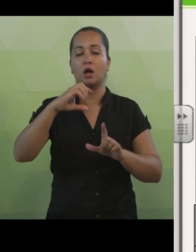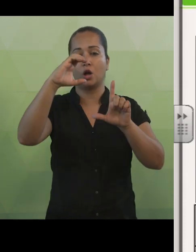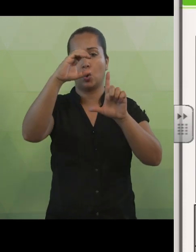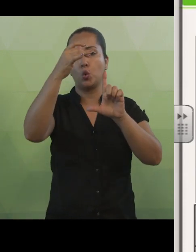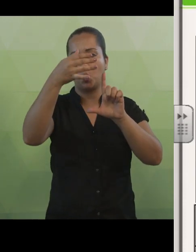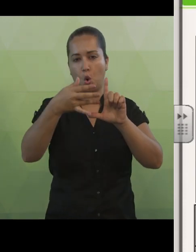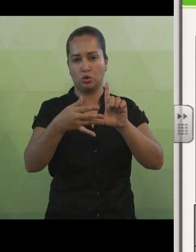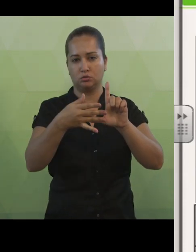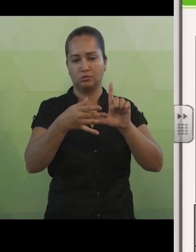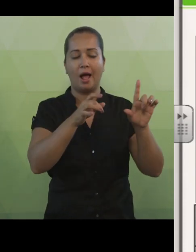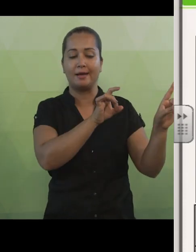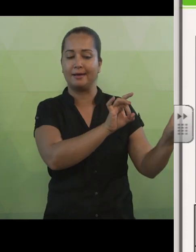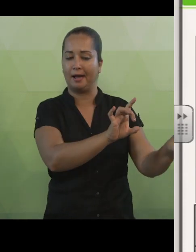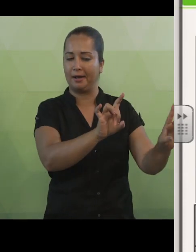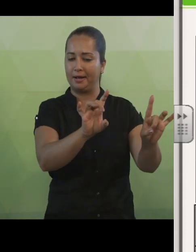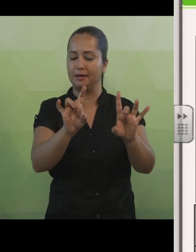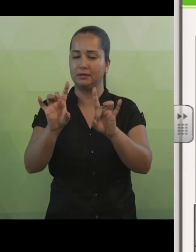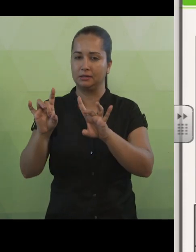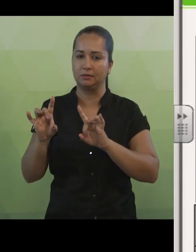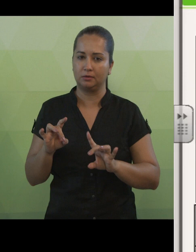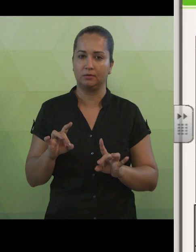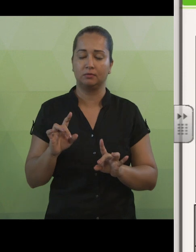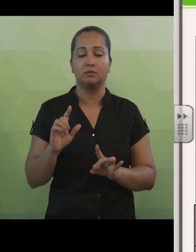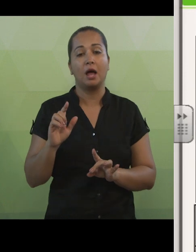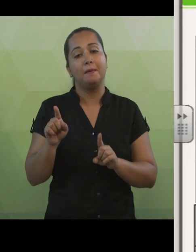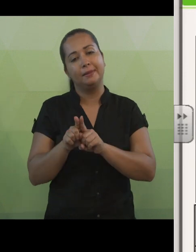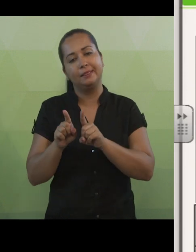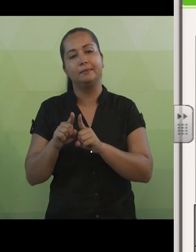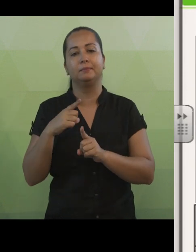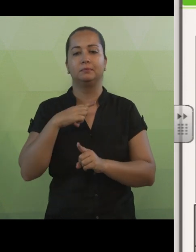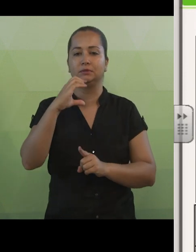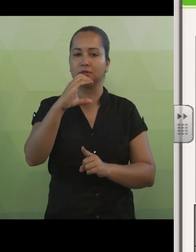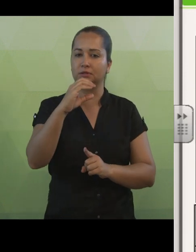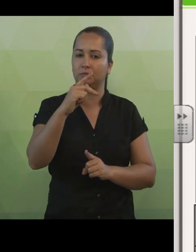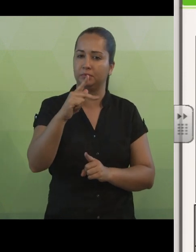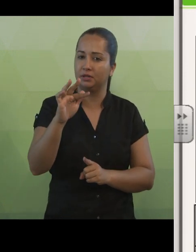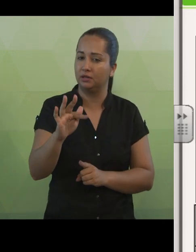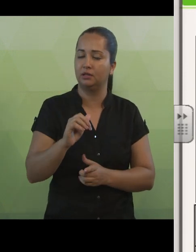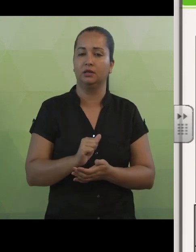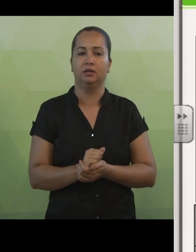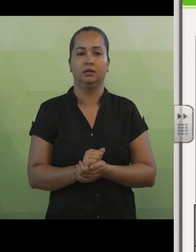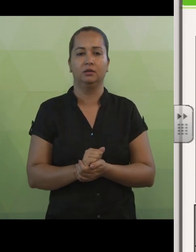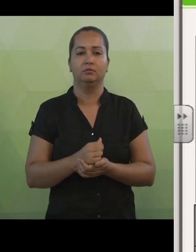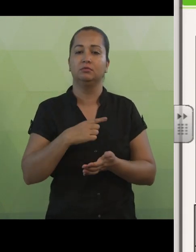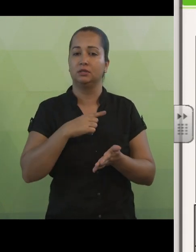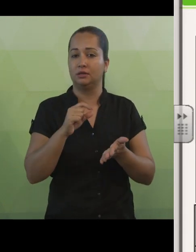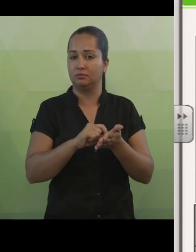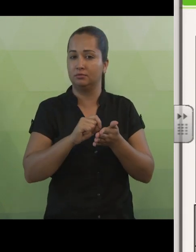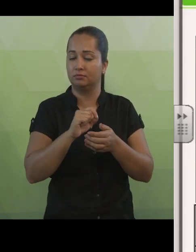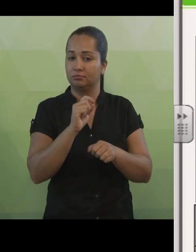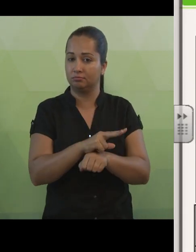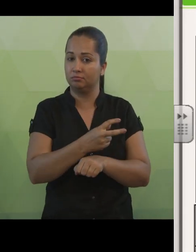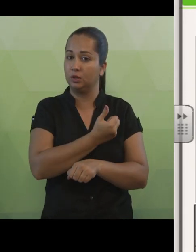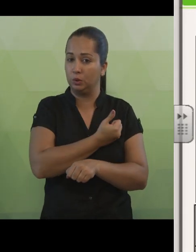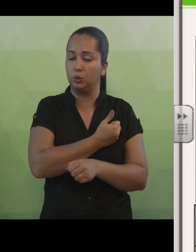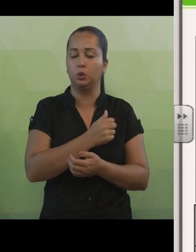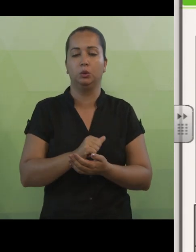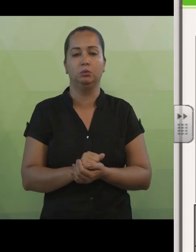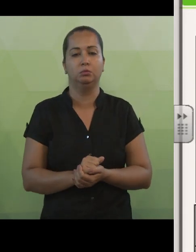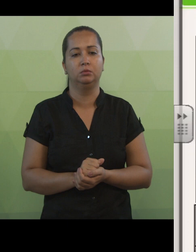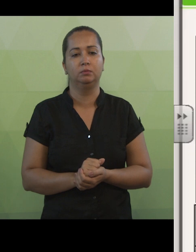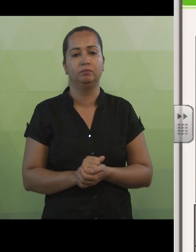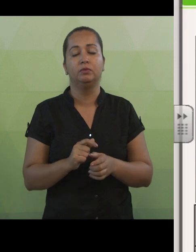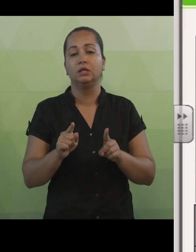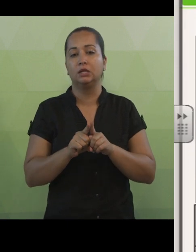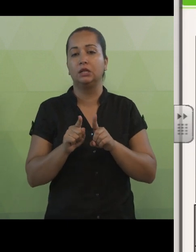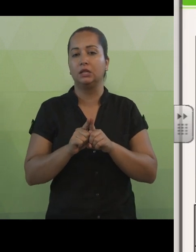para uma pessoa dentro do banco de dados. Mas nós também temos CPF, nós também temos a matrícula, nós também temos o código do